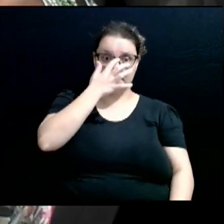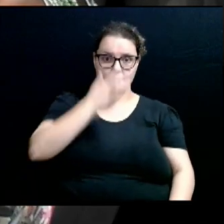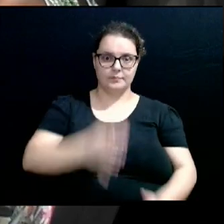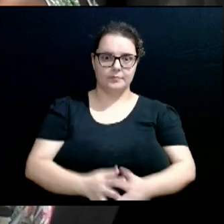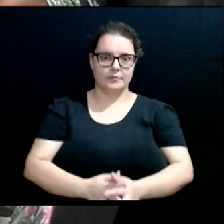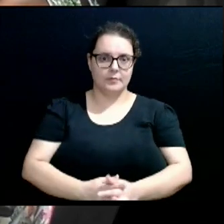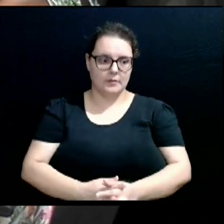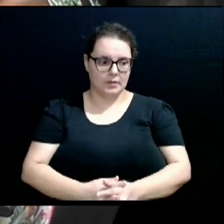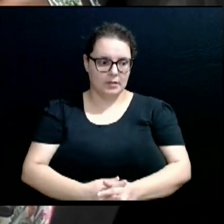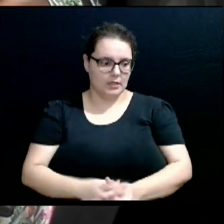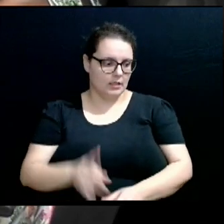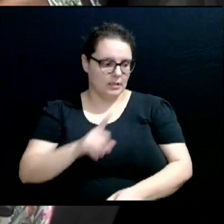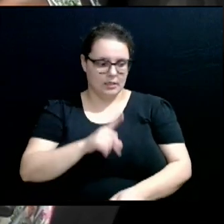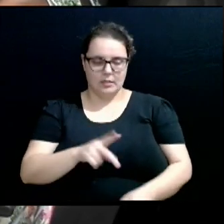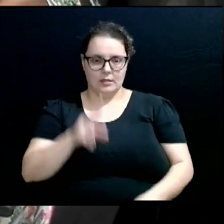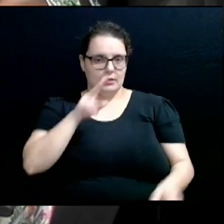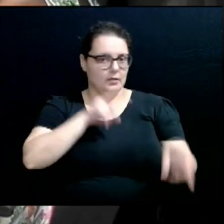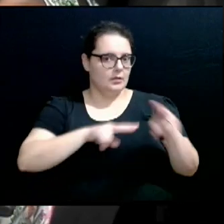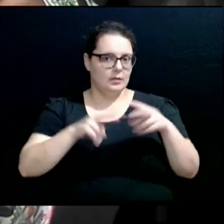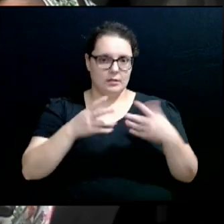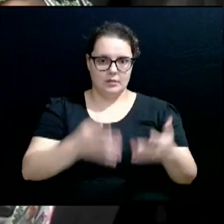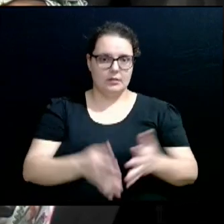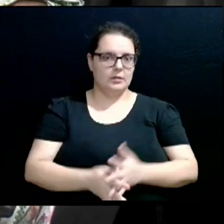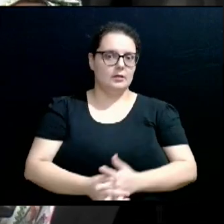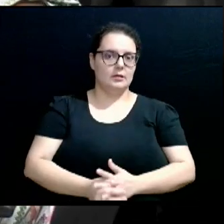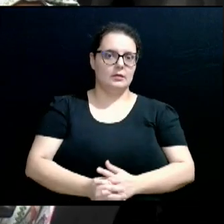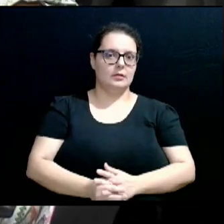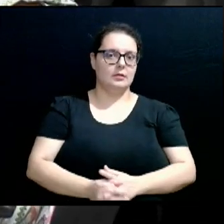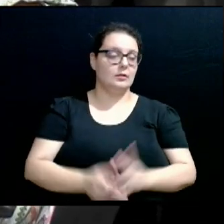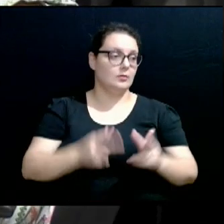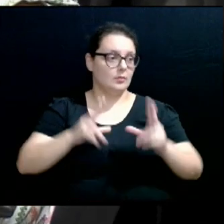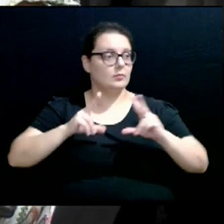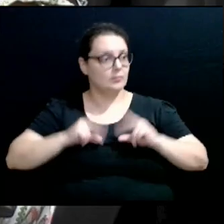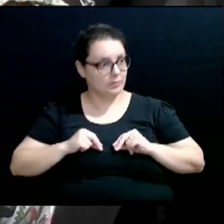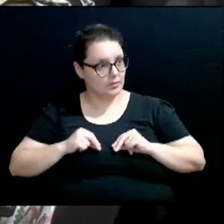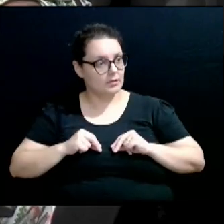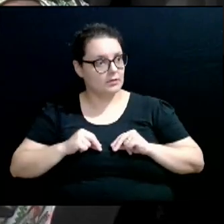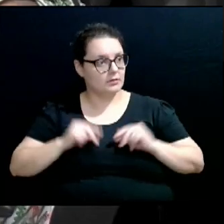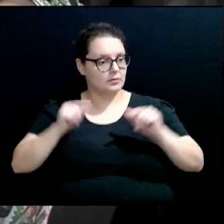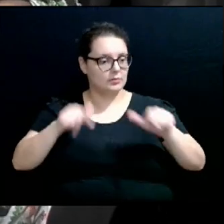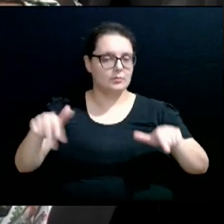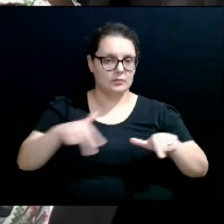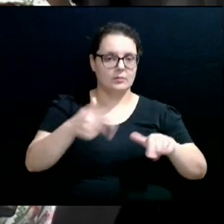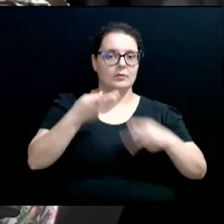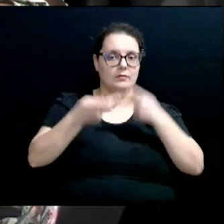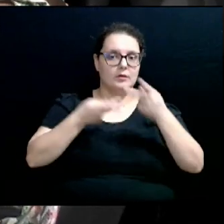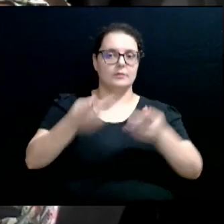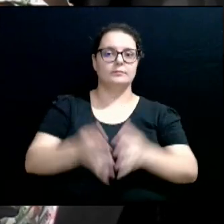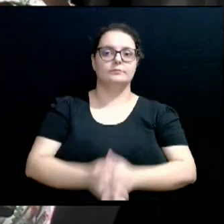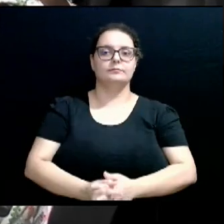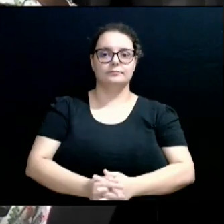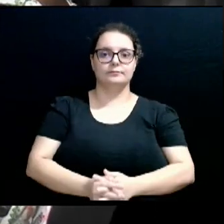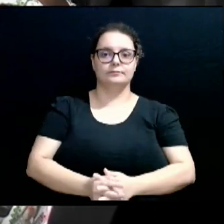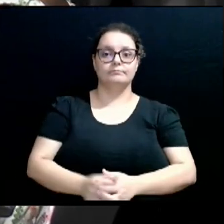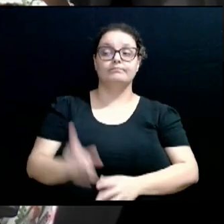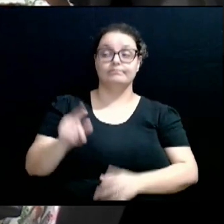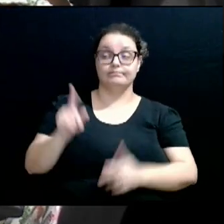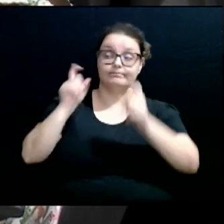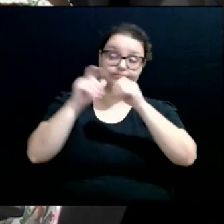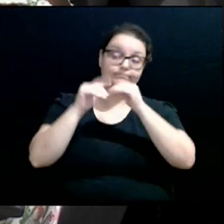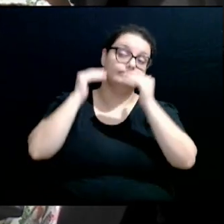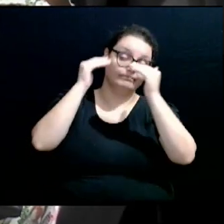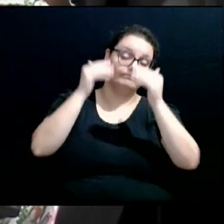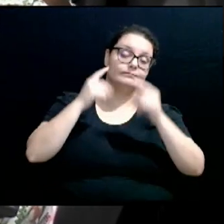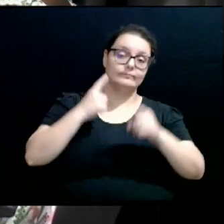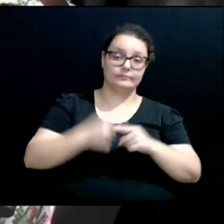a princípio, como sendo merecedora de ocupar aquele espaço. Fala sobre isso. É complexo porque começa um pouco